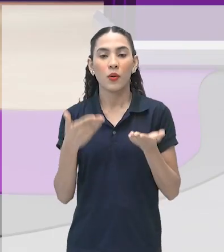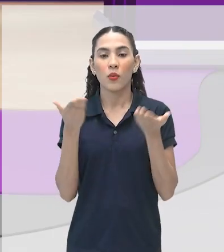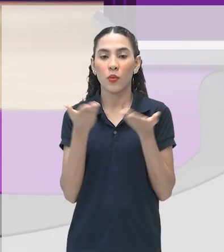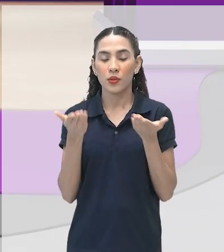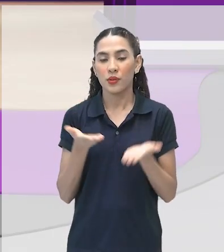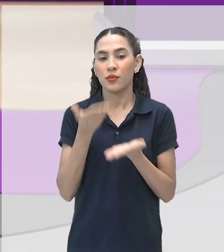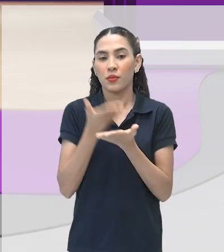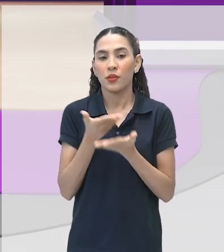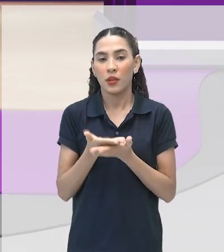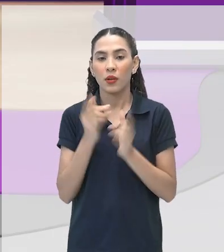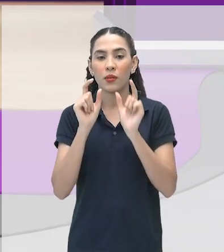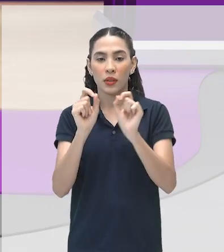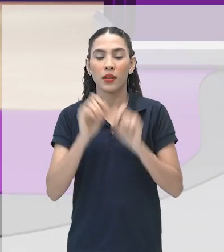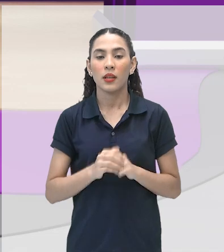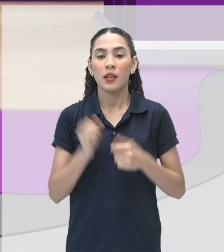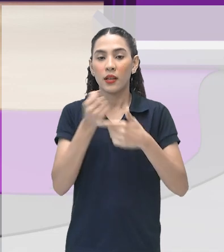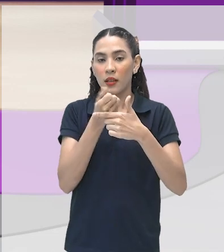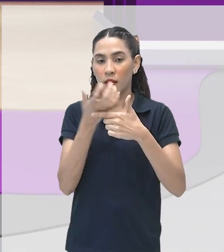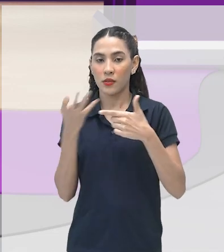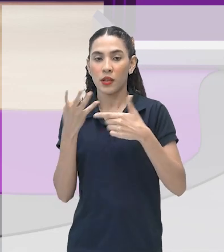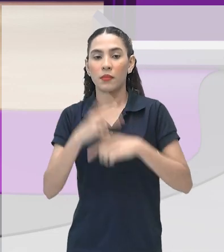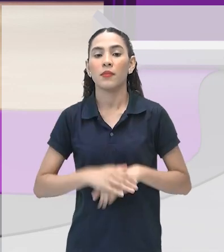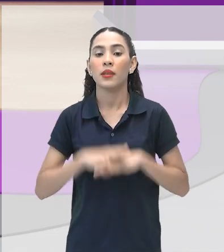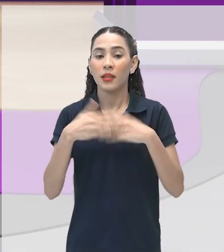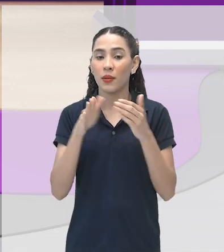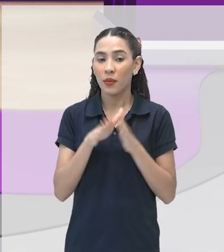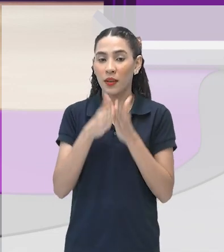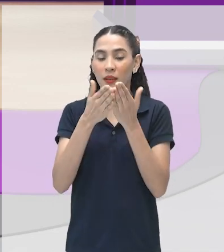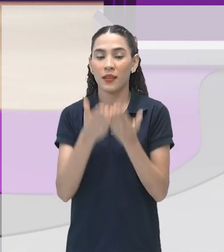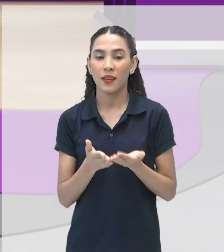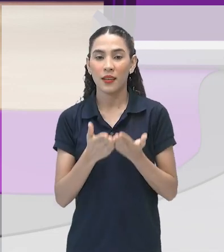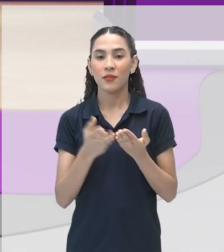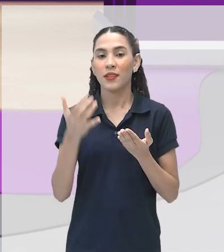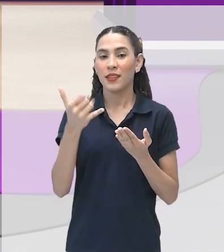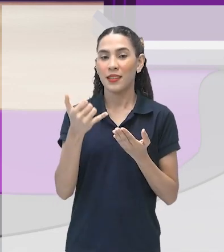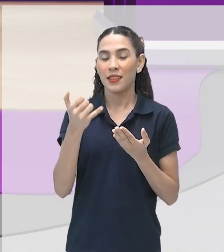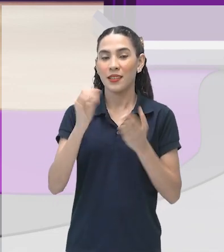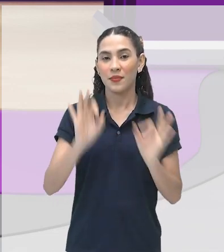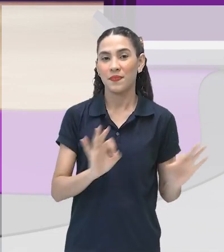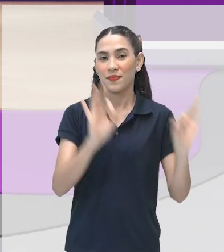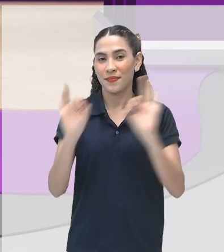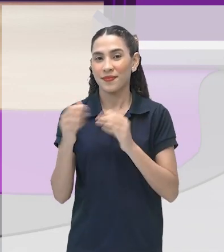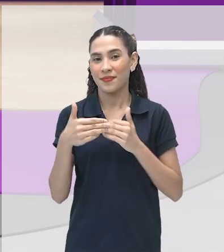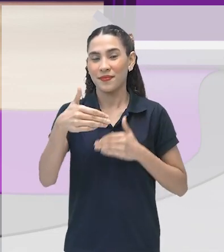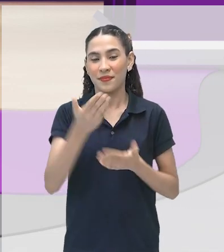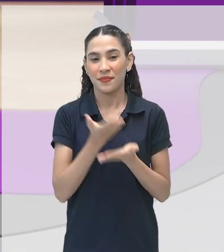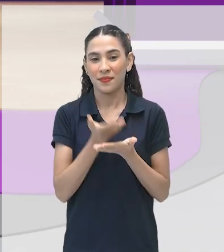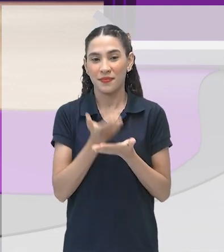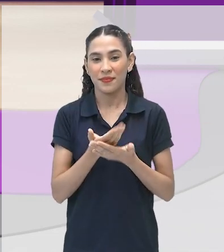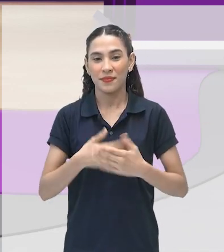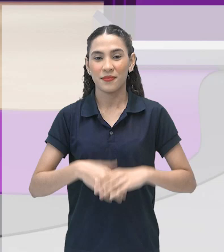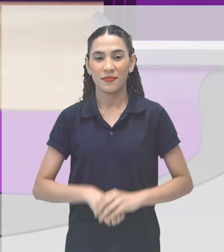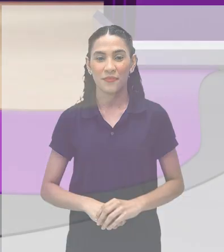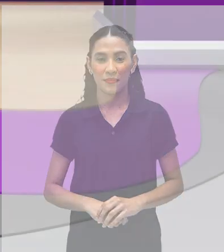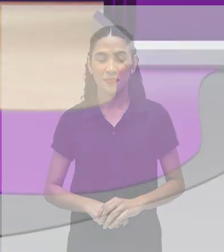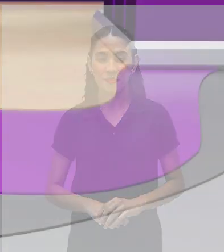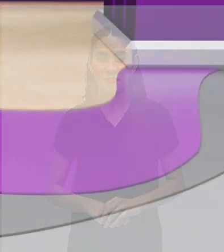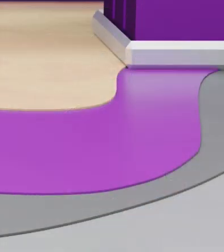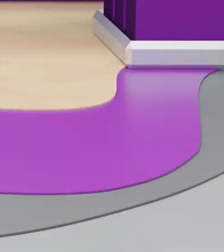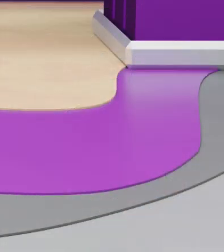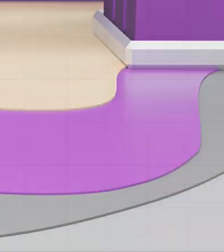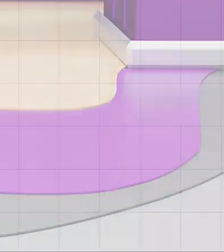trabalhar agora a parte algébrica. Então, pegue seu caderno, pegue sua caneta e vamos para a aula.